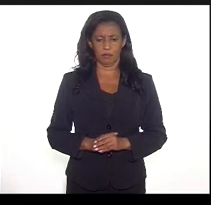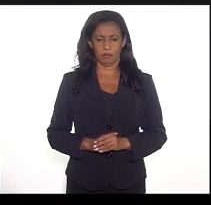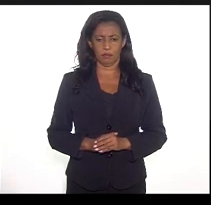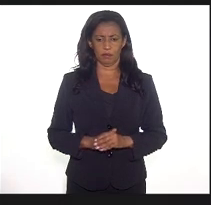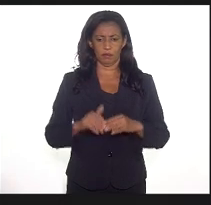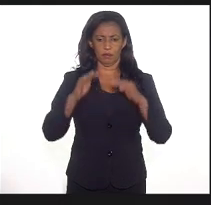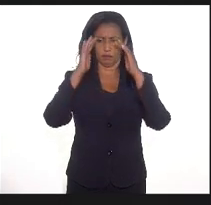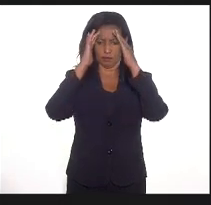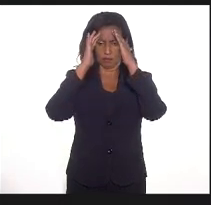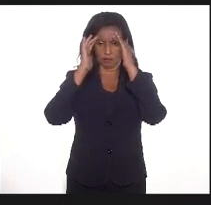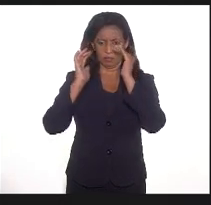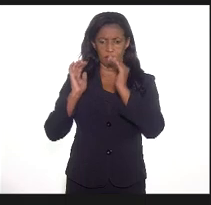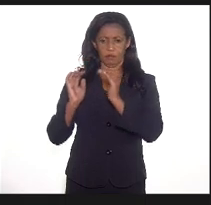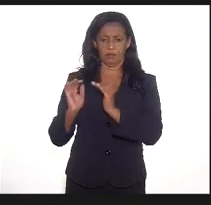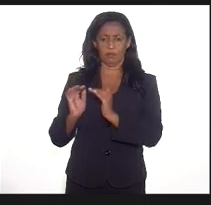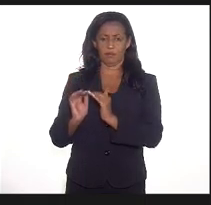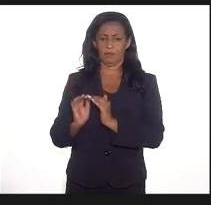acatando